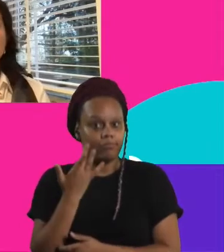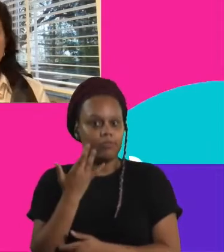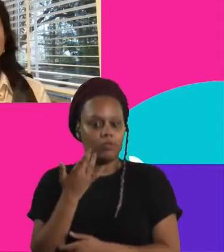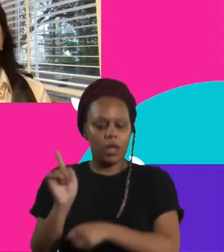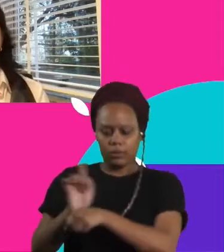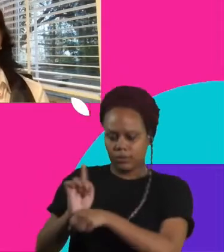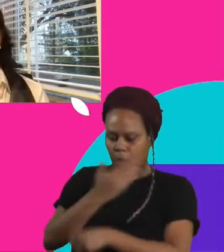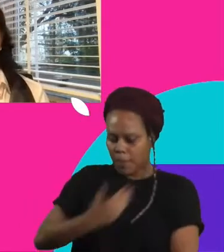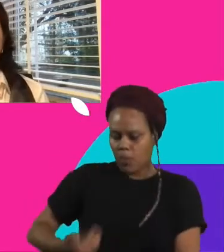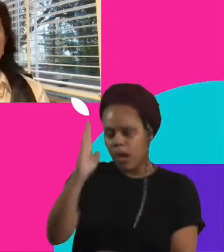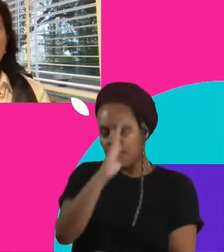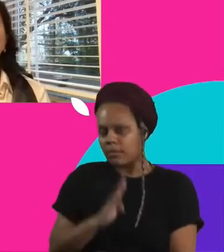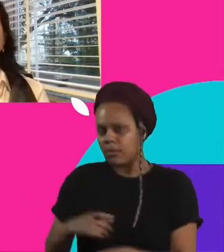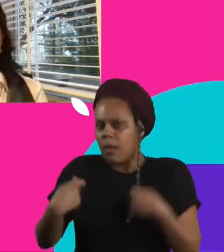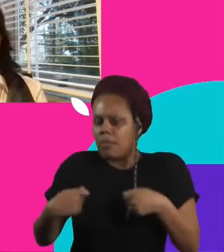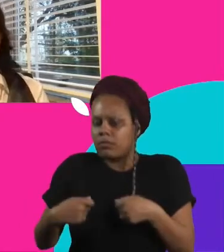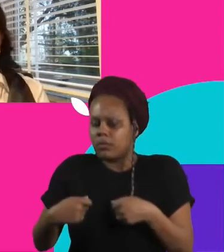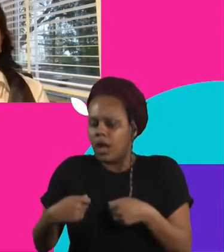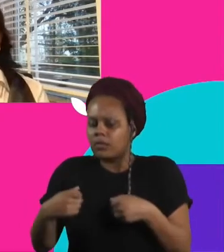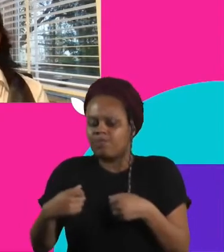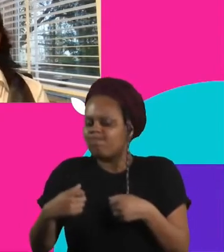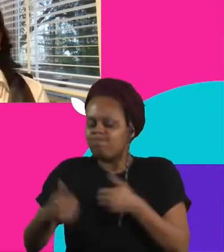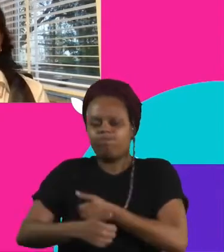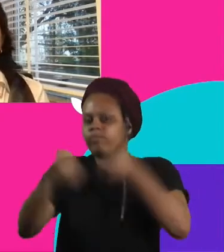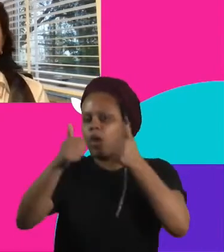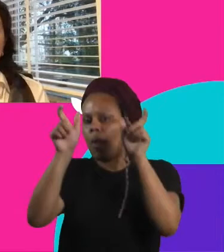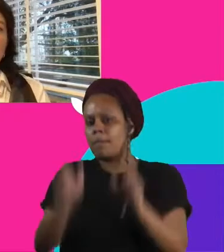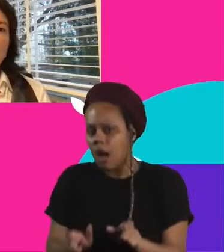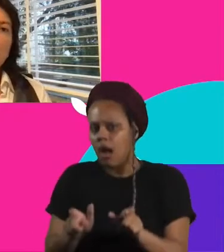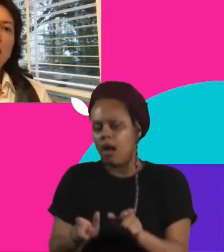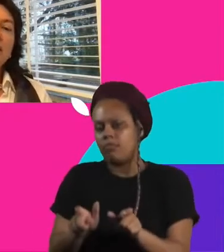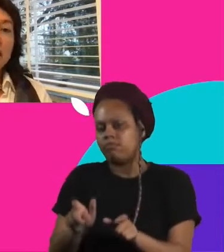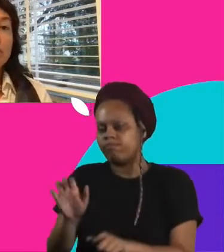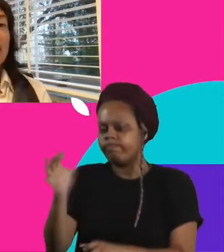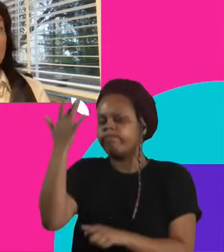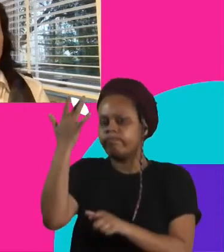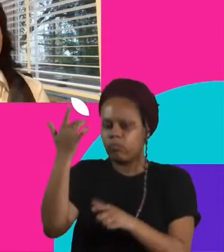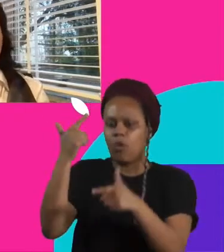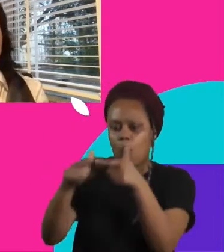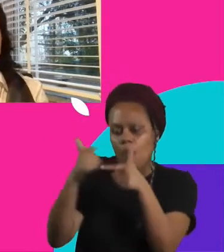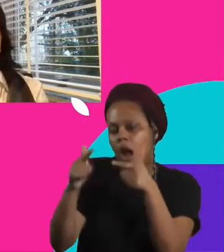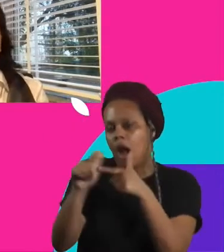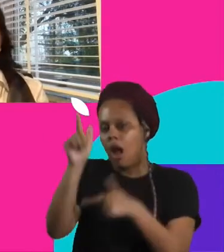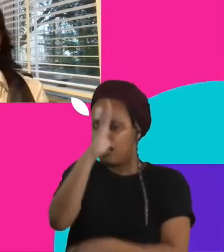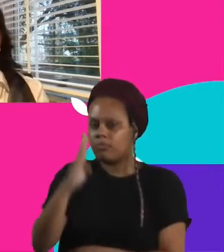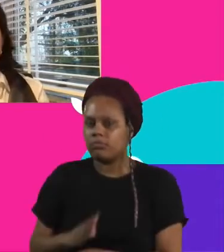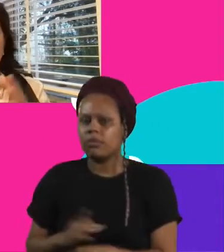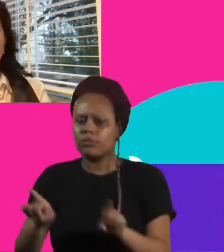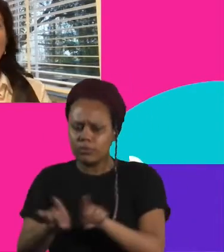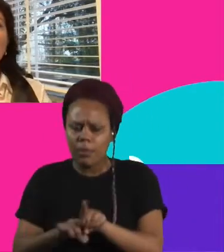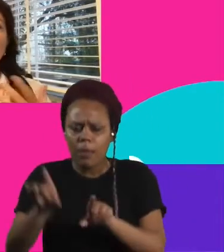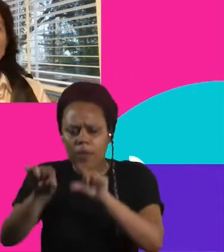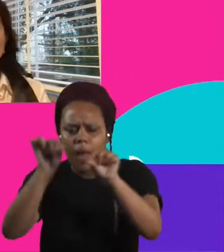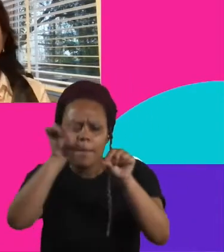ela tem que ter as melhores pessoas resolvendo os problemas do Brasil, e sendo selecionadas e trabalhando no Brasil